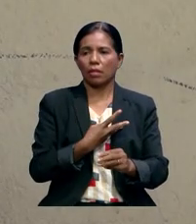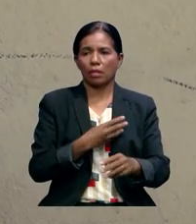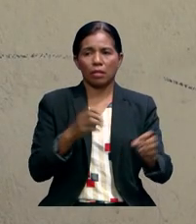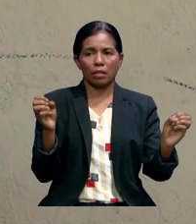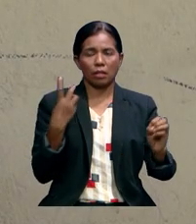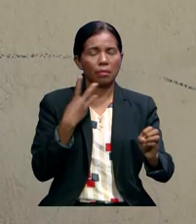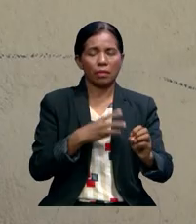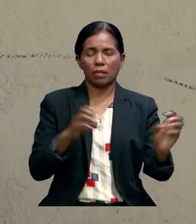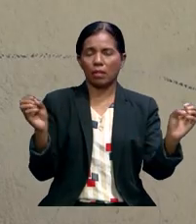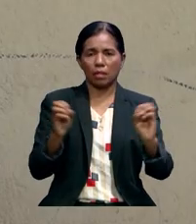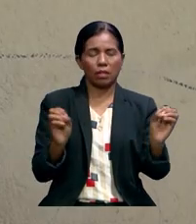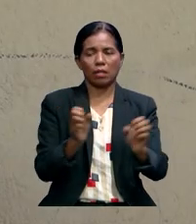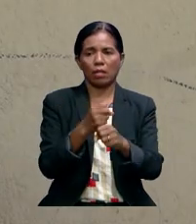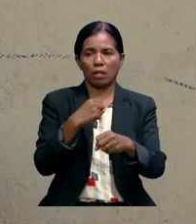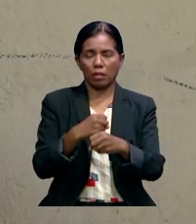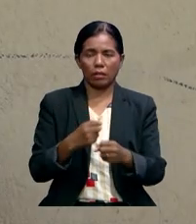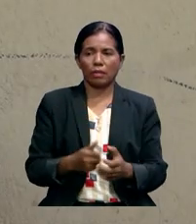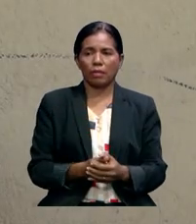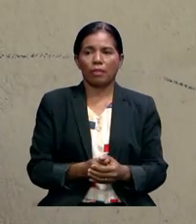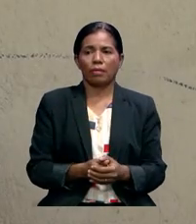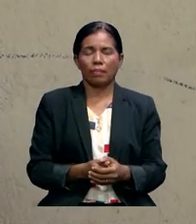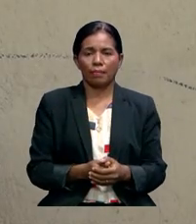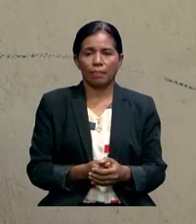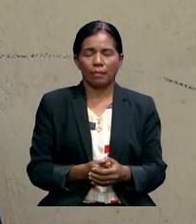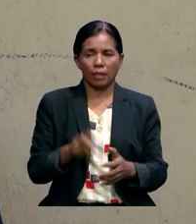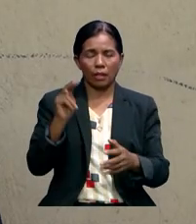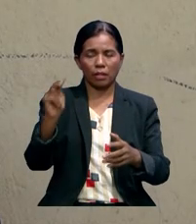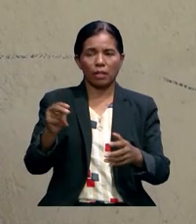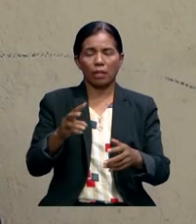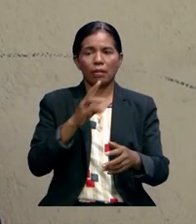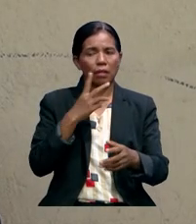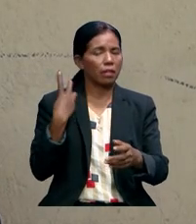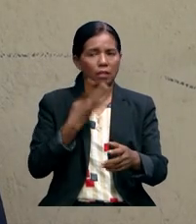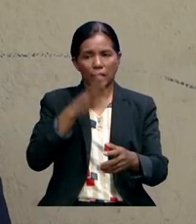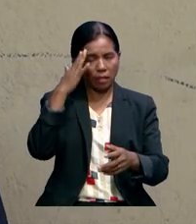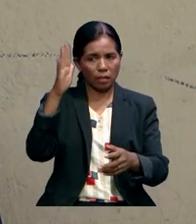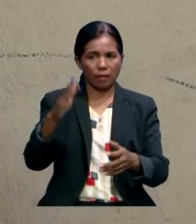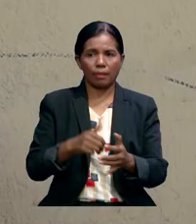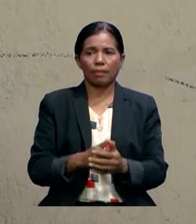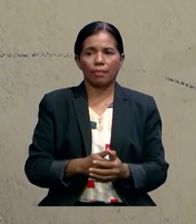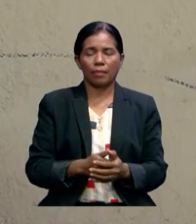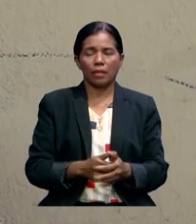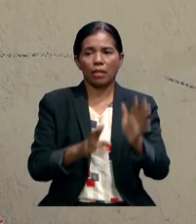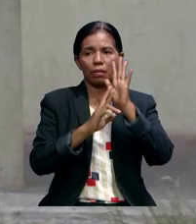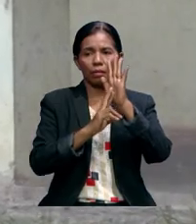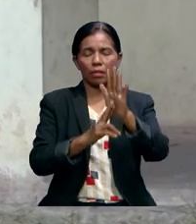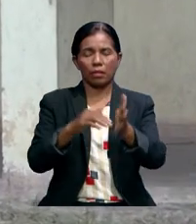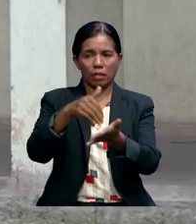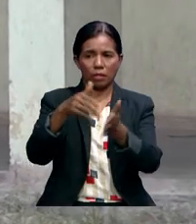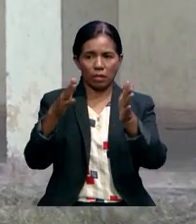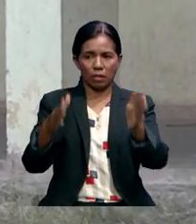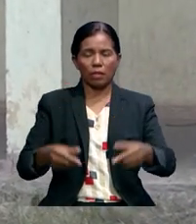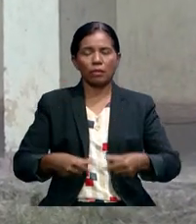la ostenico tecnico ato nia nasa nebe itala hatene. Nune mos representante estudante